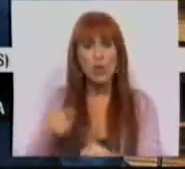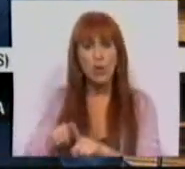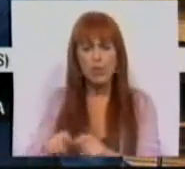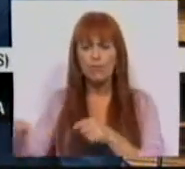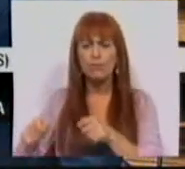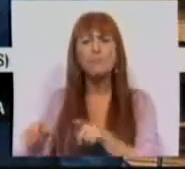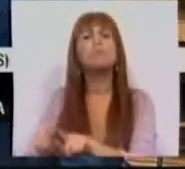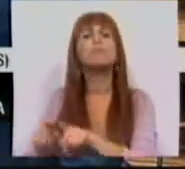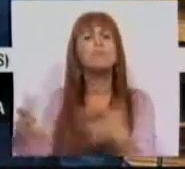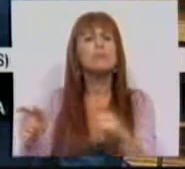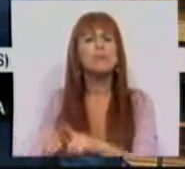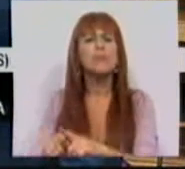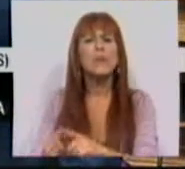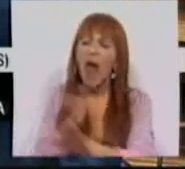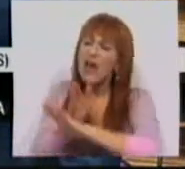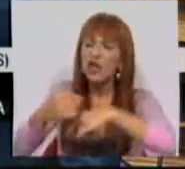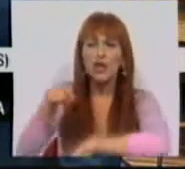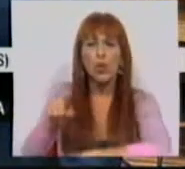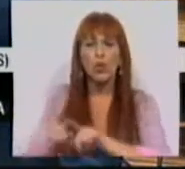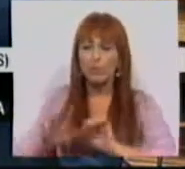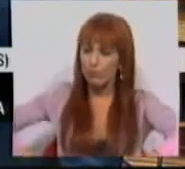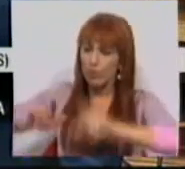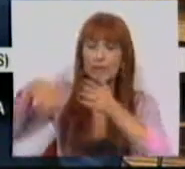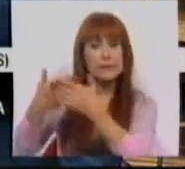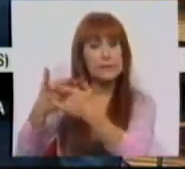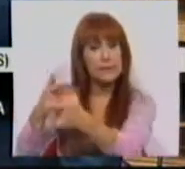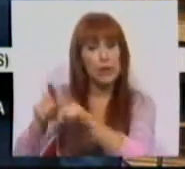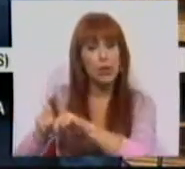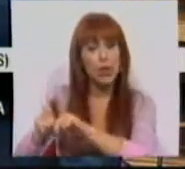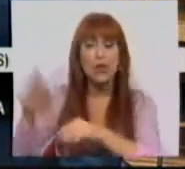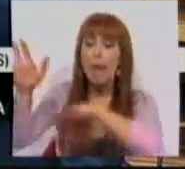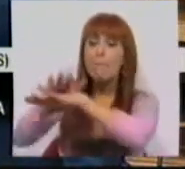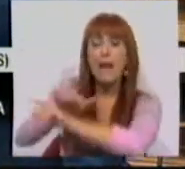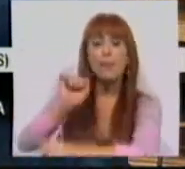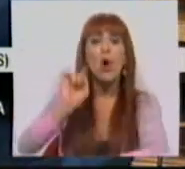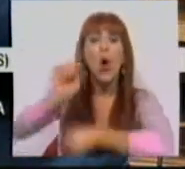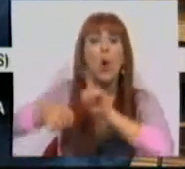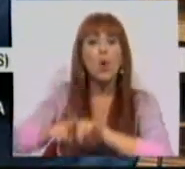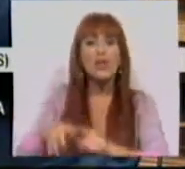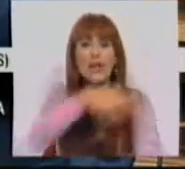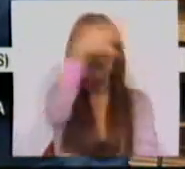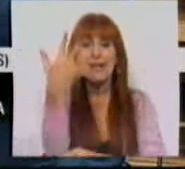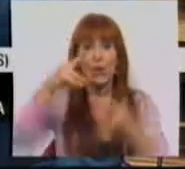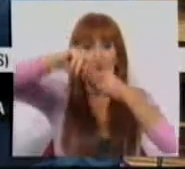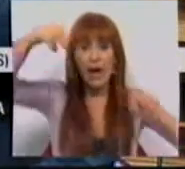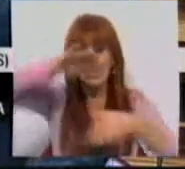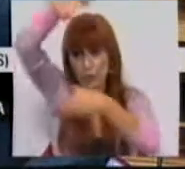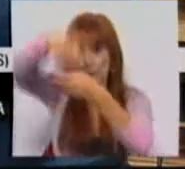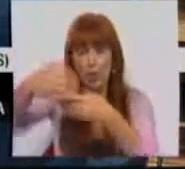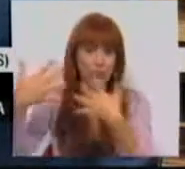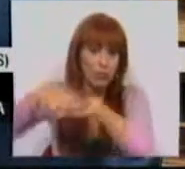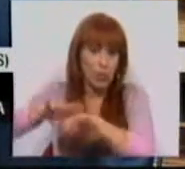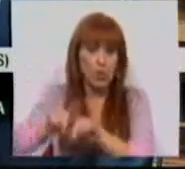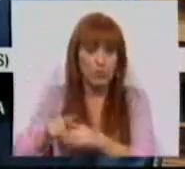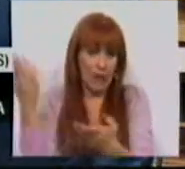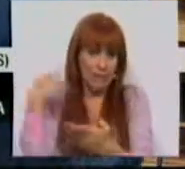gerido por uma agência para o desenvolvimento, cujos membros são as 5 câmaras que integram, como há um